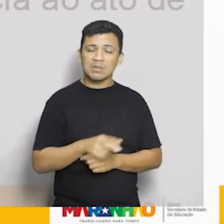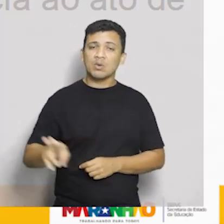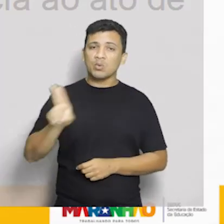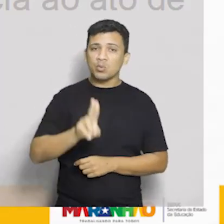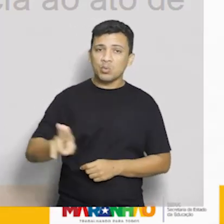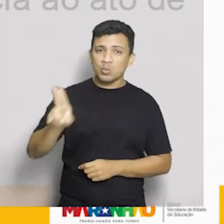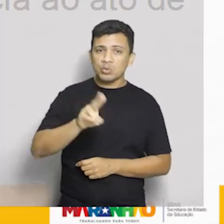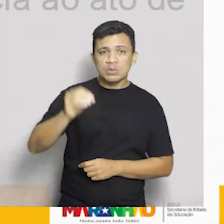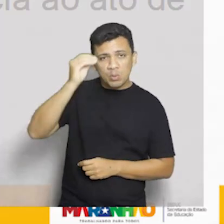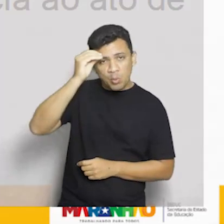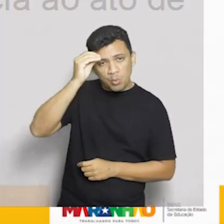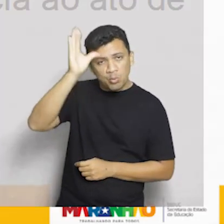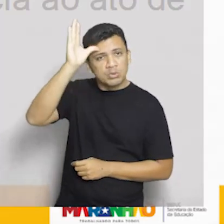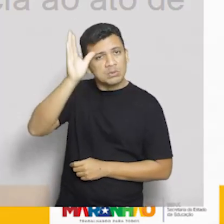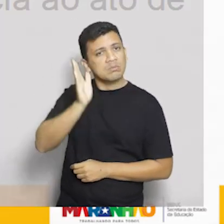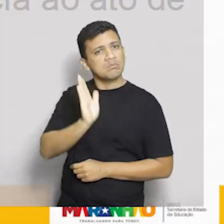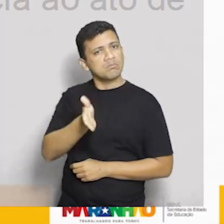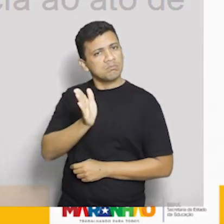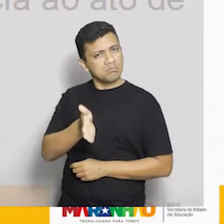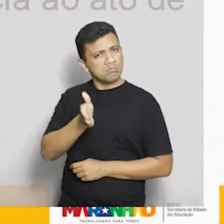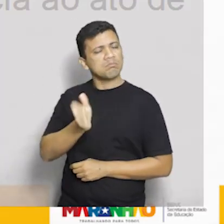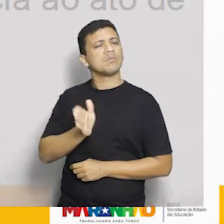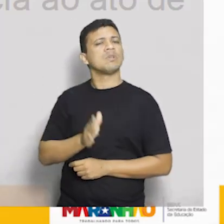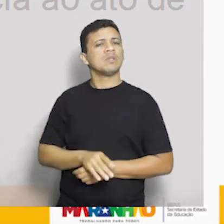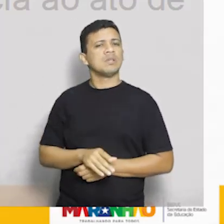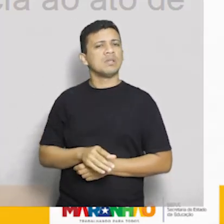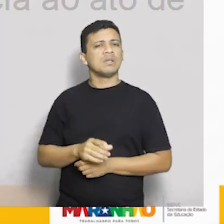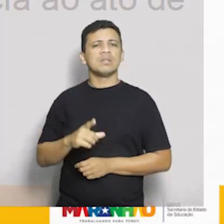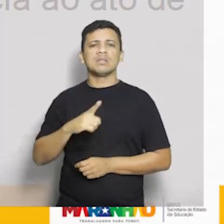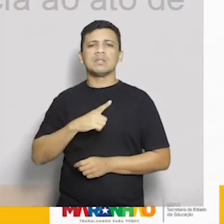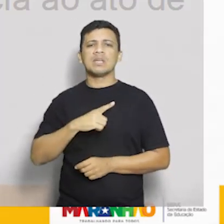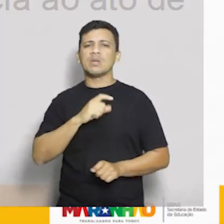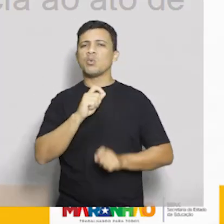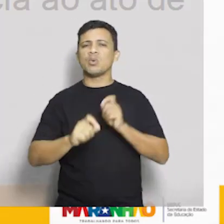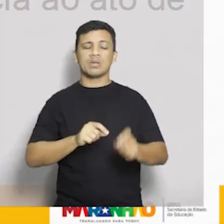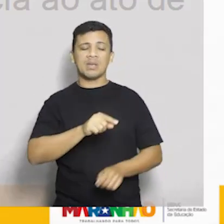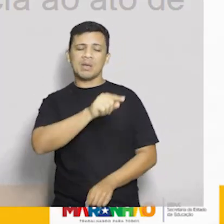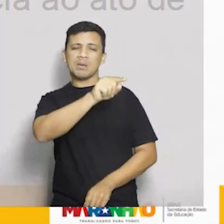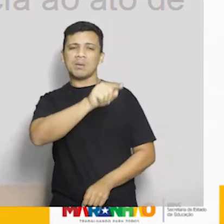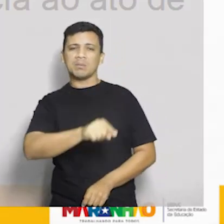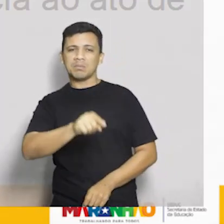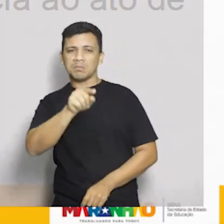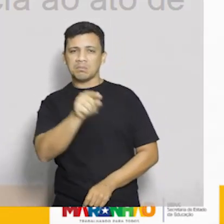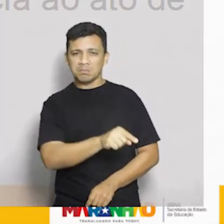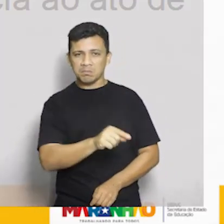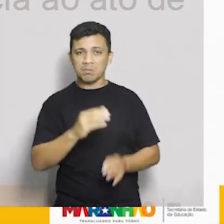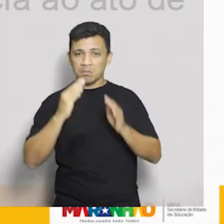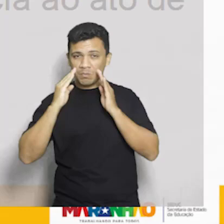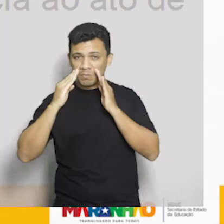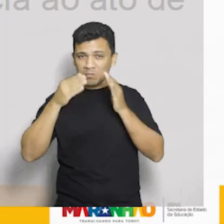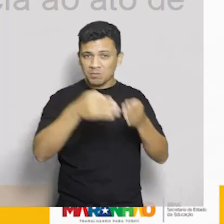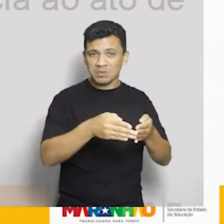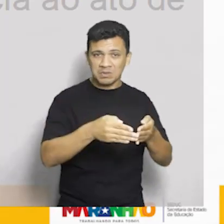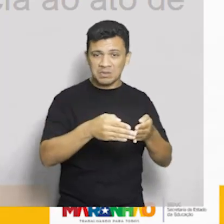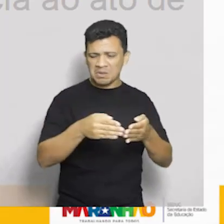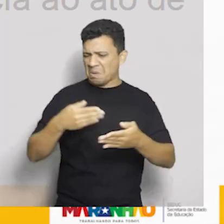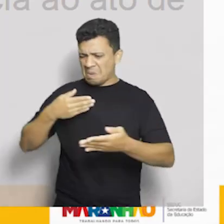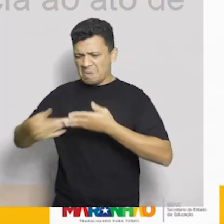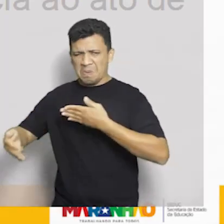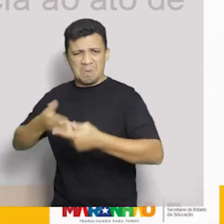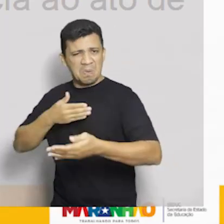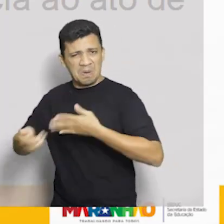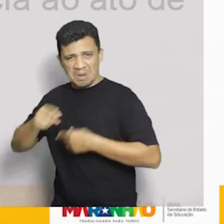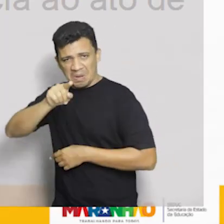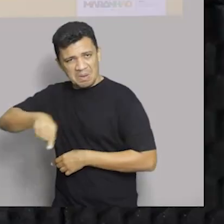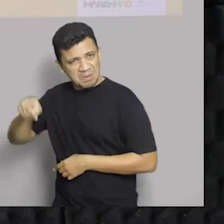o conhecimento que você tem para que assim você tenha esse palpite direcionado, não aquela coisa aleatória, tá